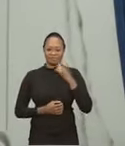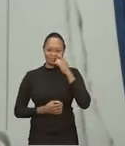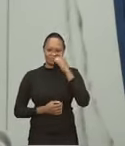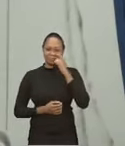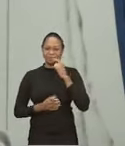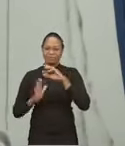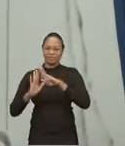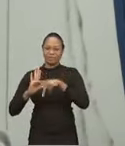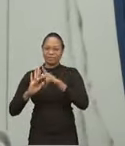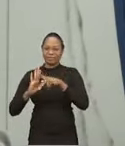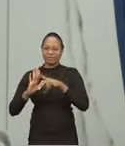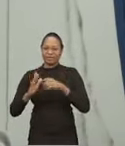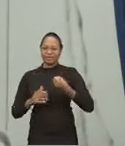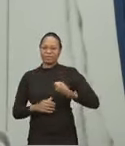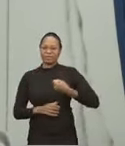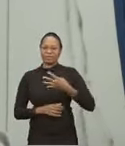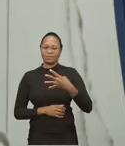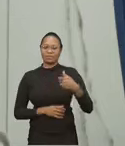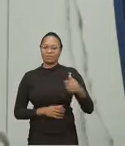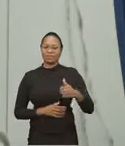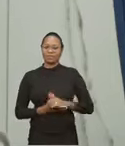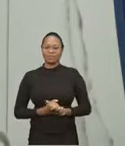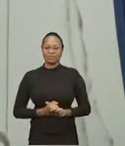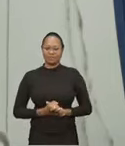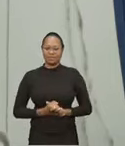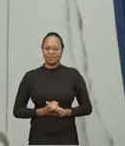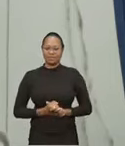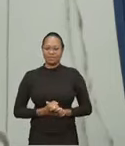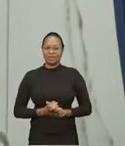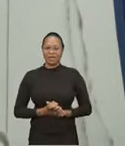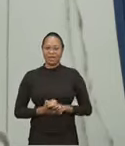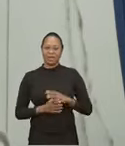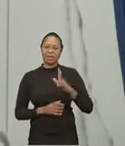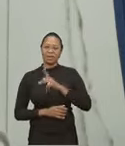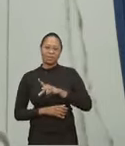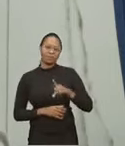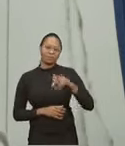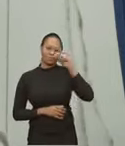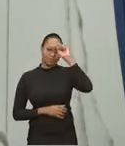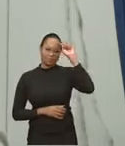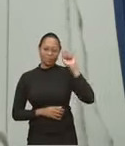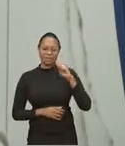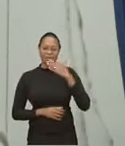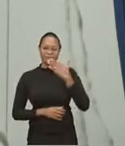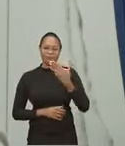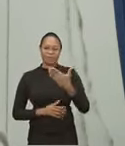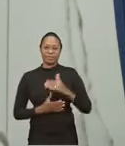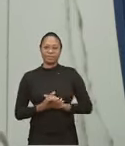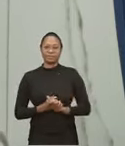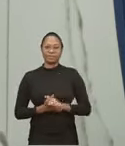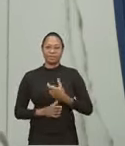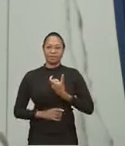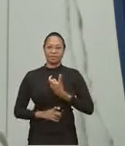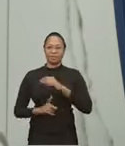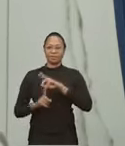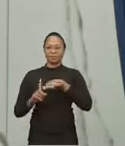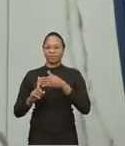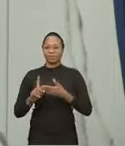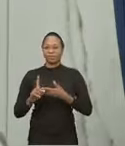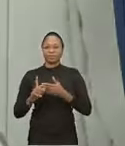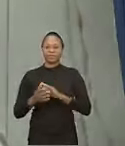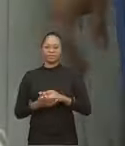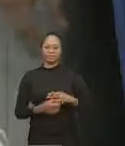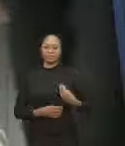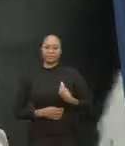Projeto de resolução de número 041/2023, de autoria professora Angélica PP, concede o título de cidadão da cidade de Camaçari ao